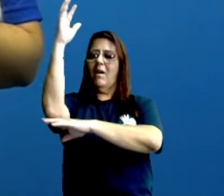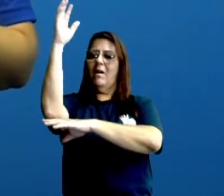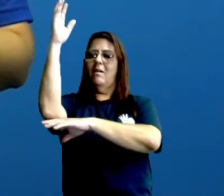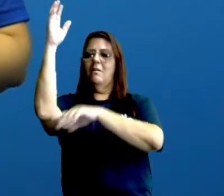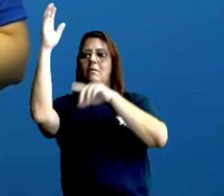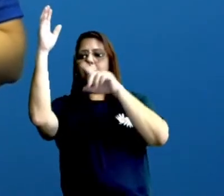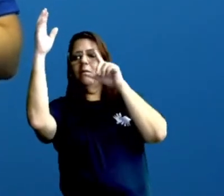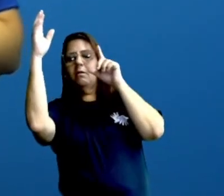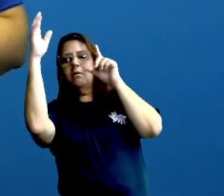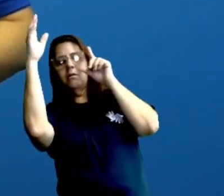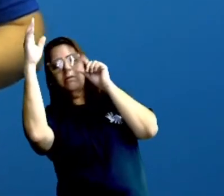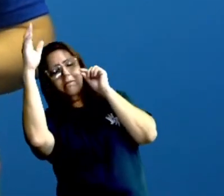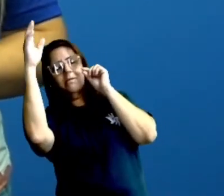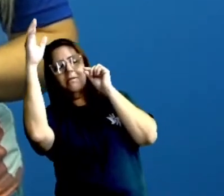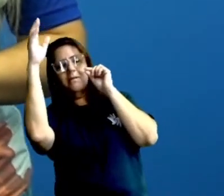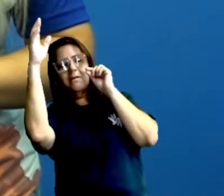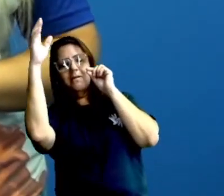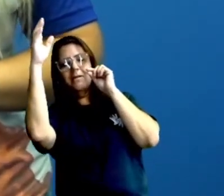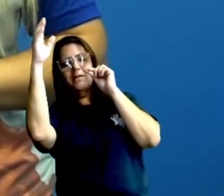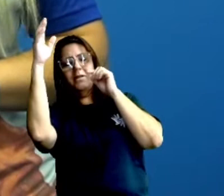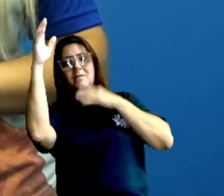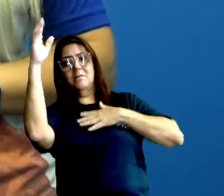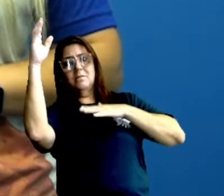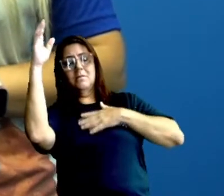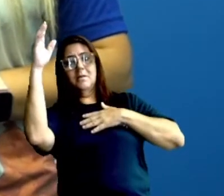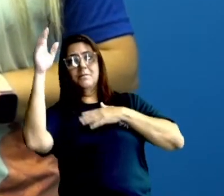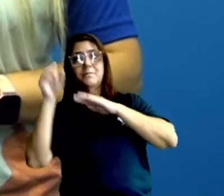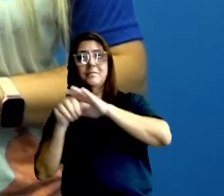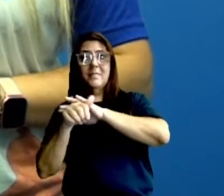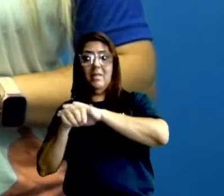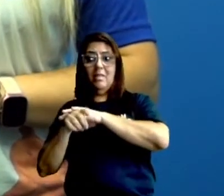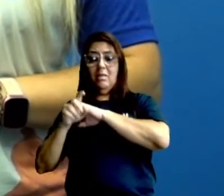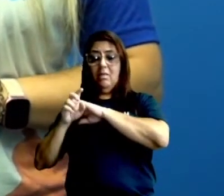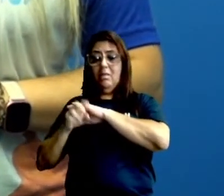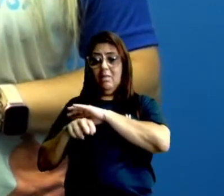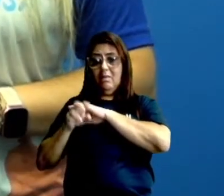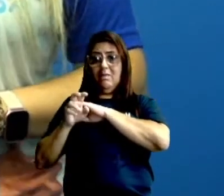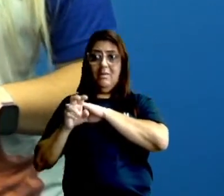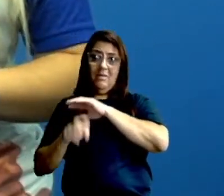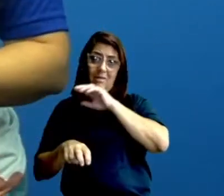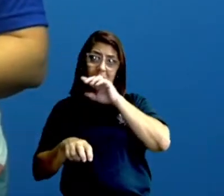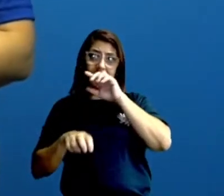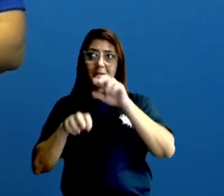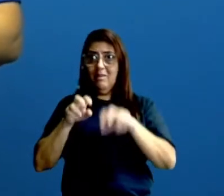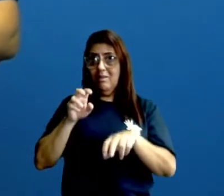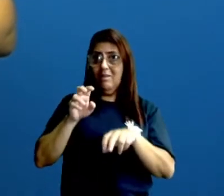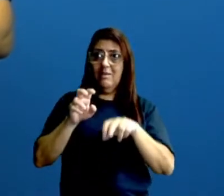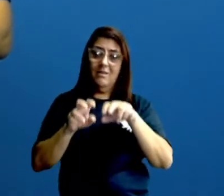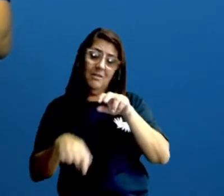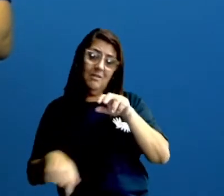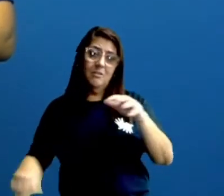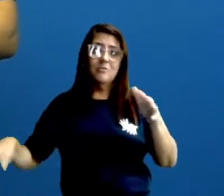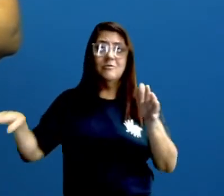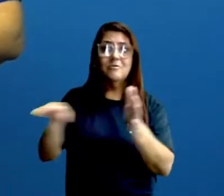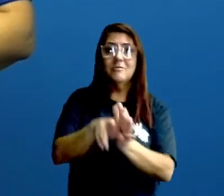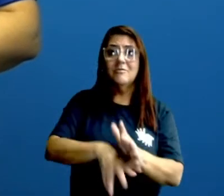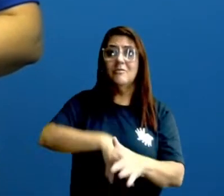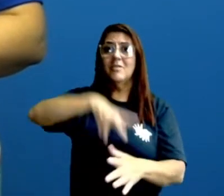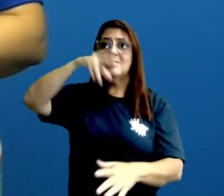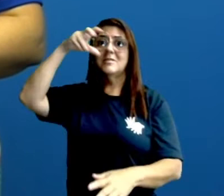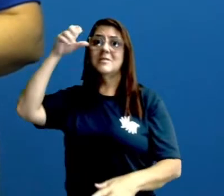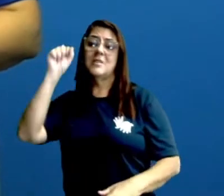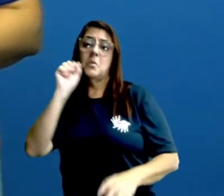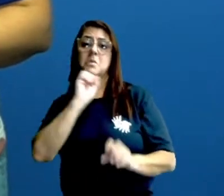foi bem devagarzinho e conseguiu chegar lá no final do campeonato e venceu essa corrida. Qual